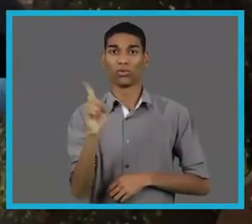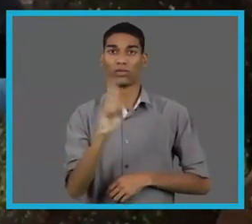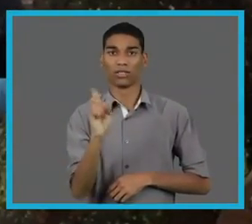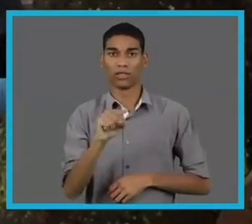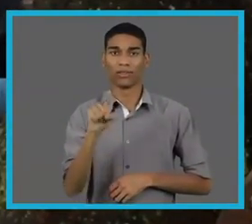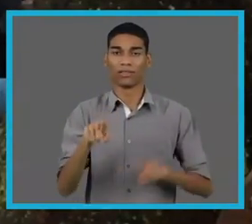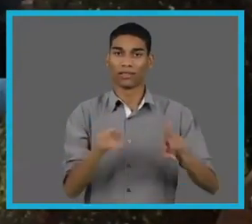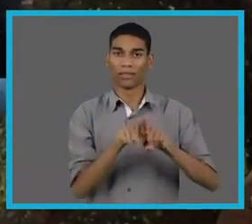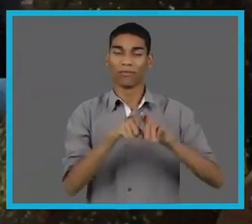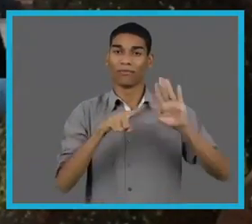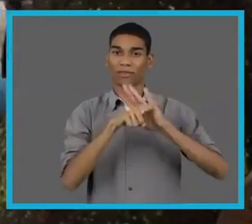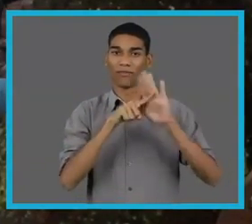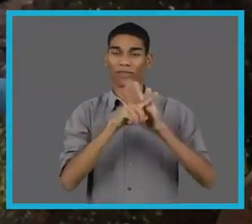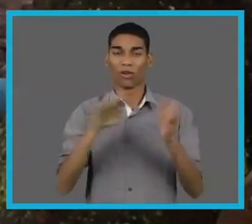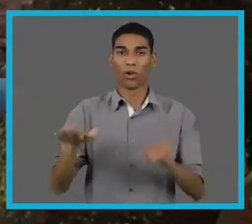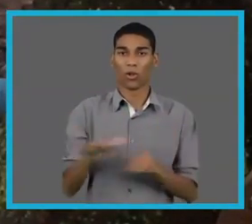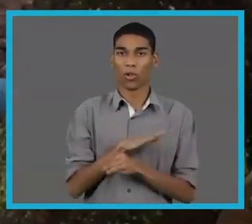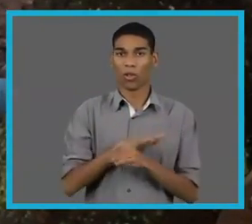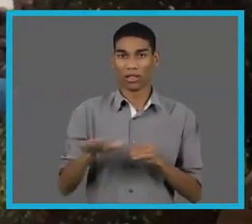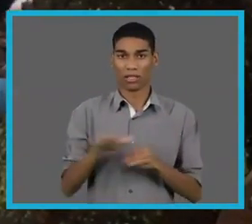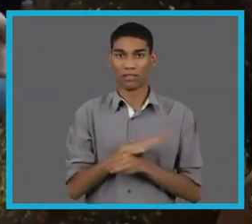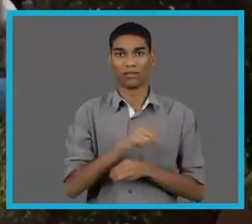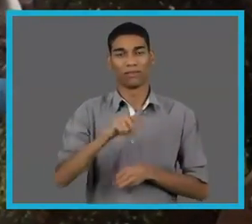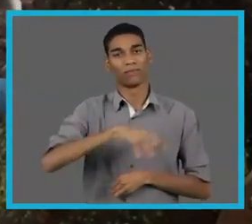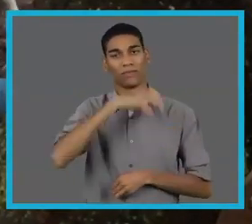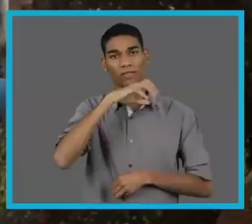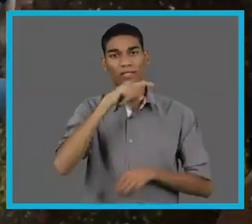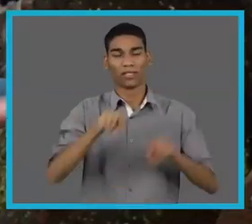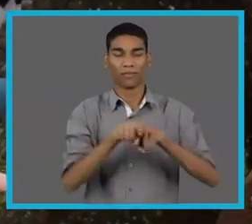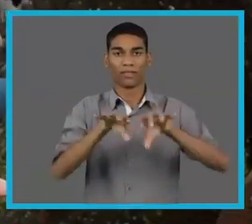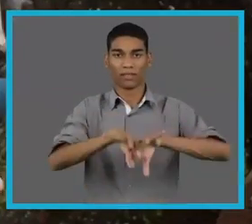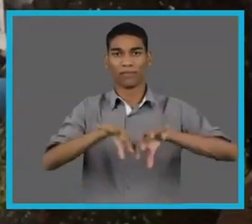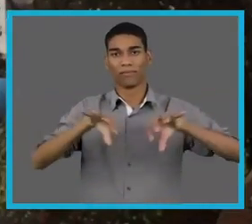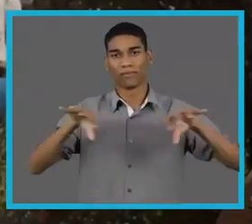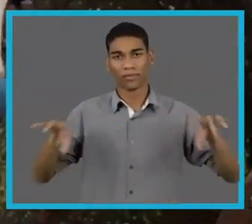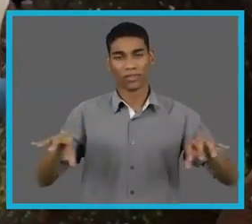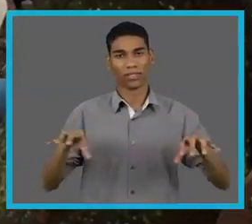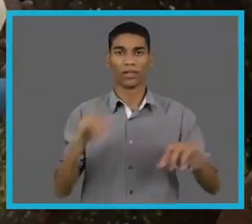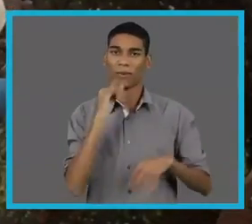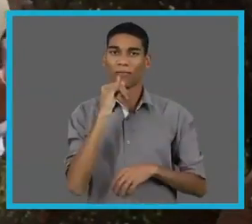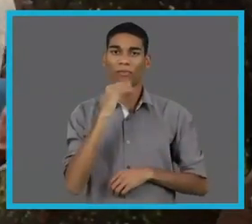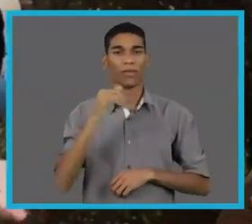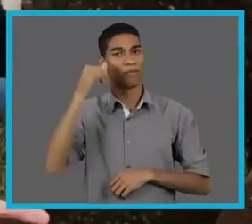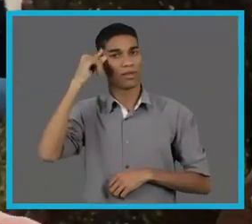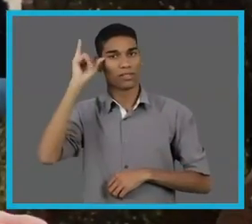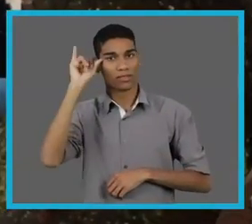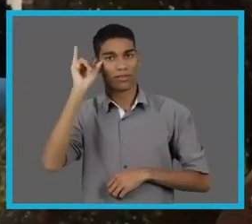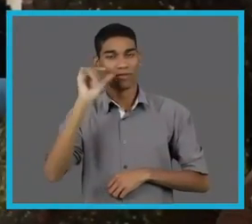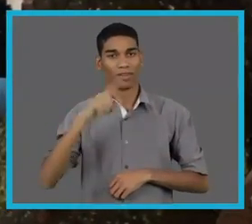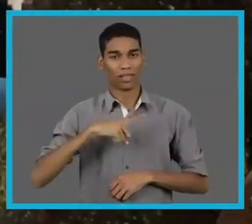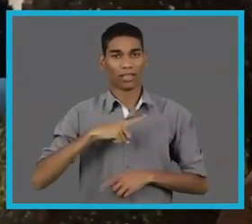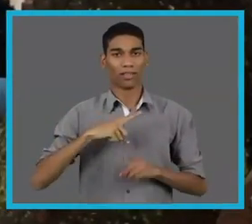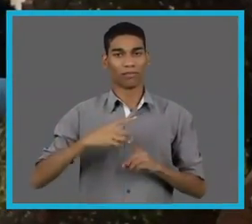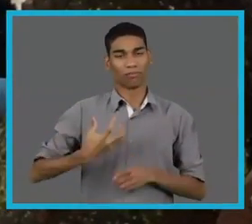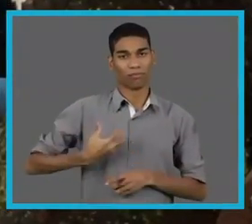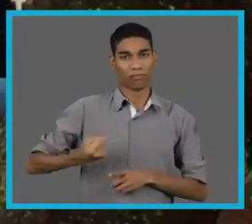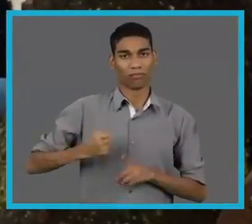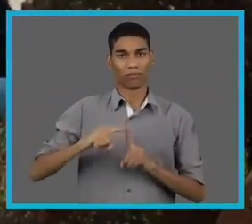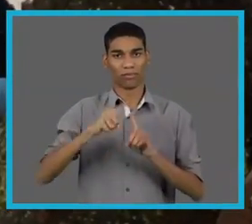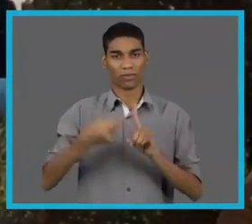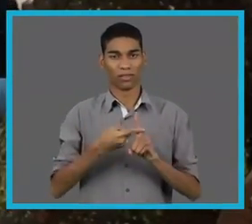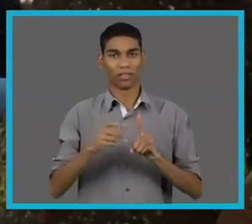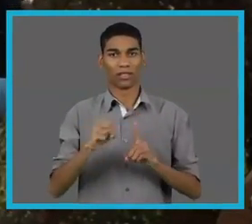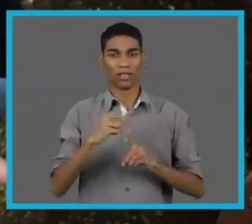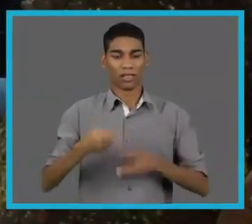piqueteamento. Importante verificar a lotação animal, separar os animais, então as vacas que estão em lactação, as que